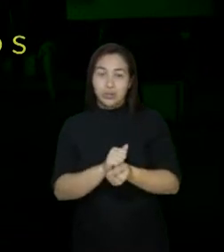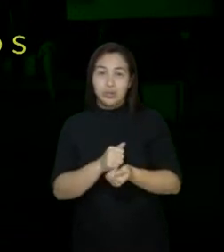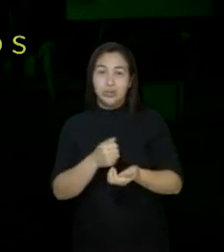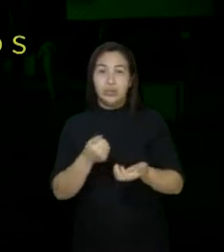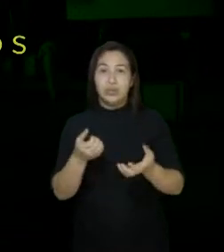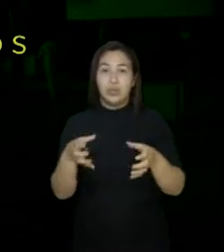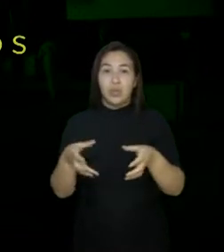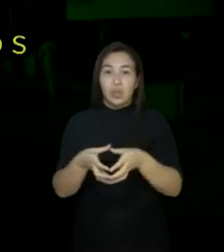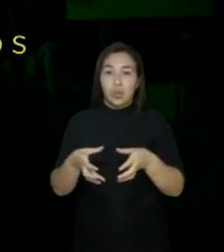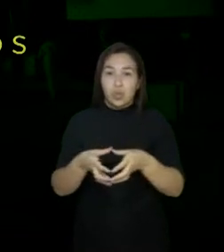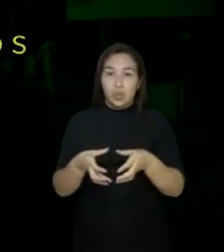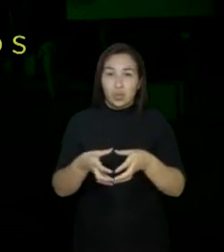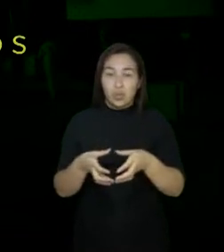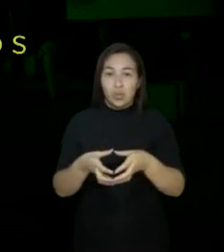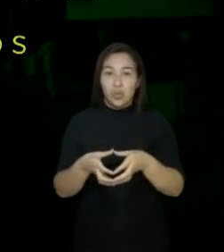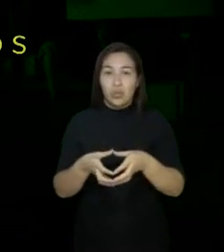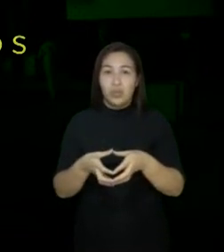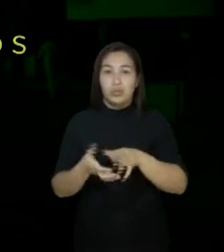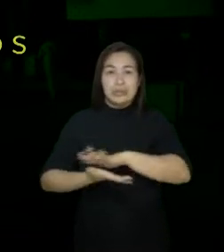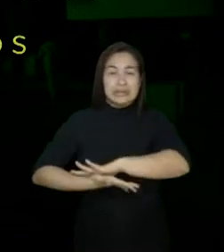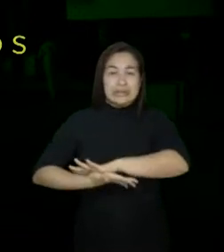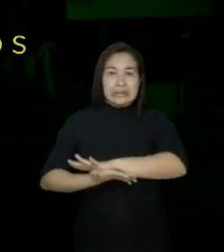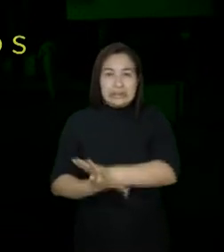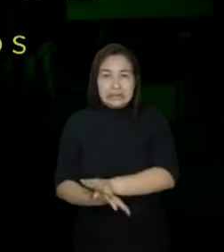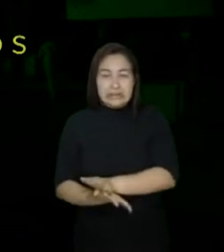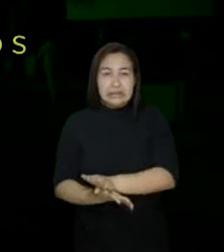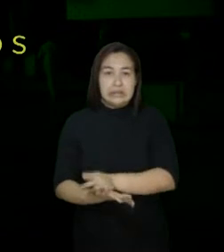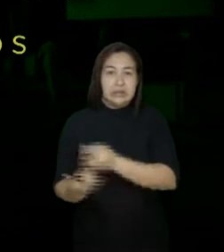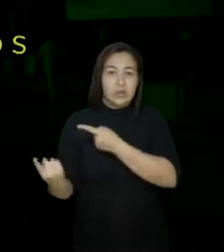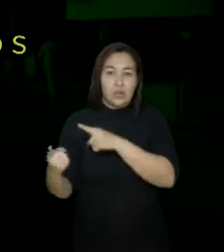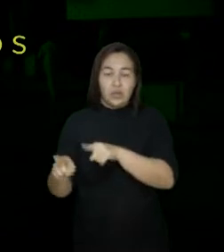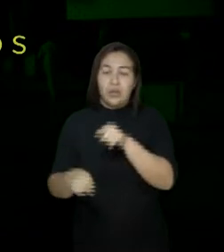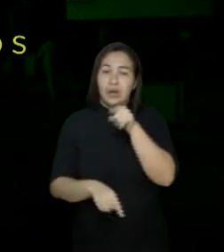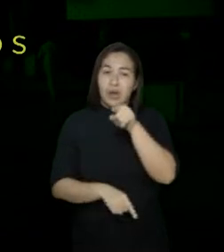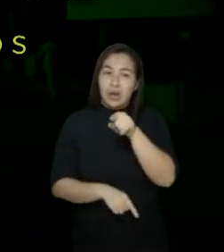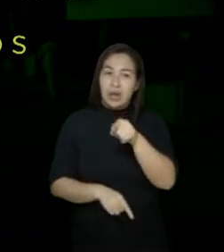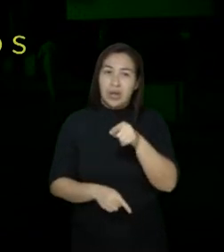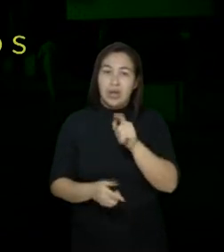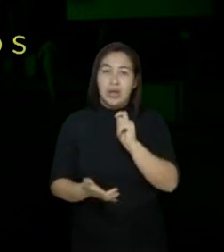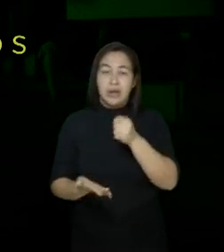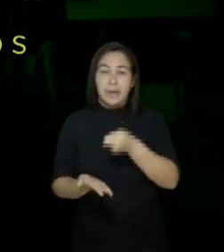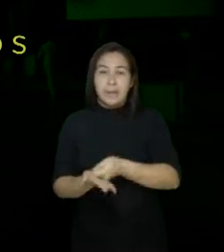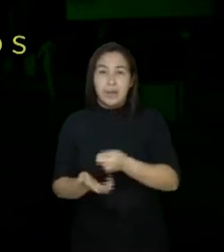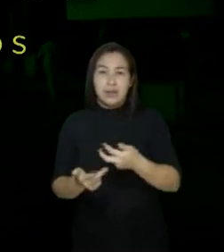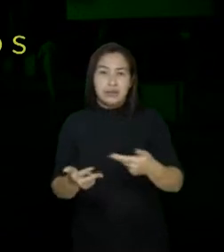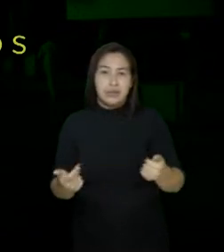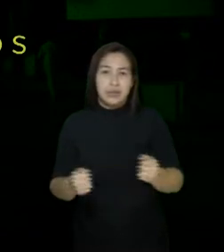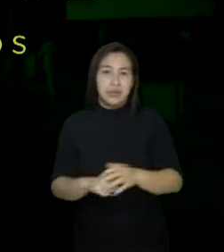deputados, massacraram o contribuinte com uma conta no valor de